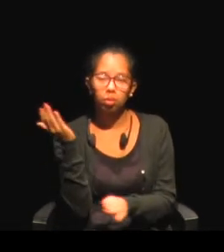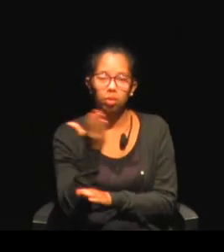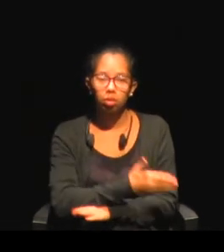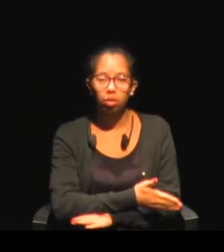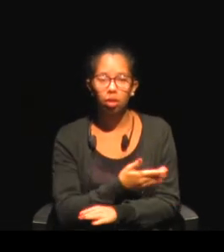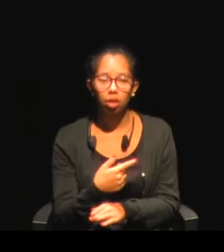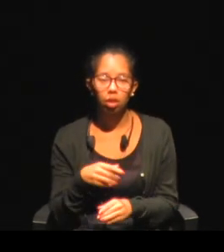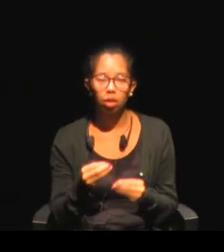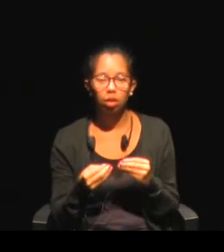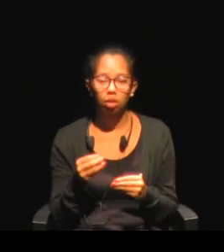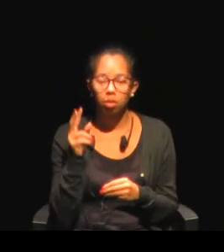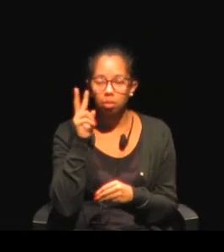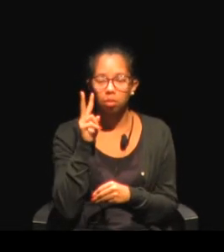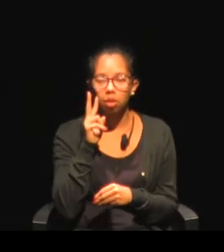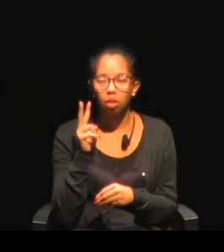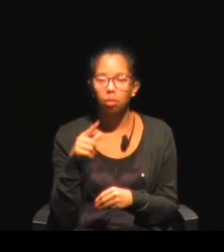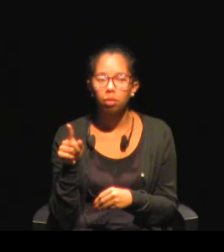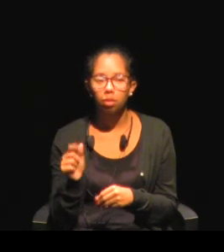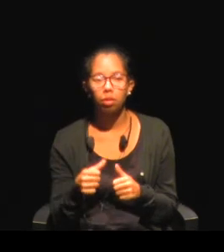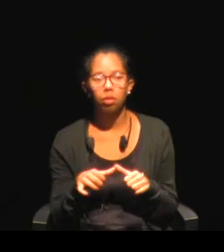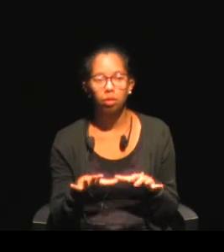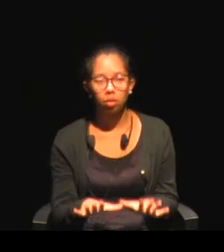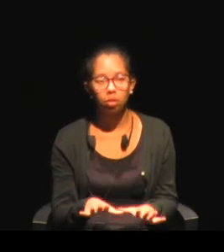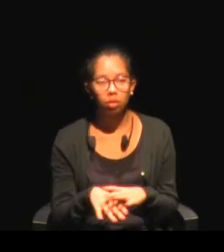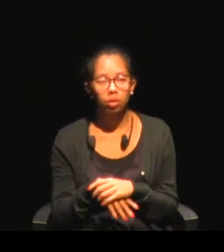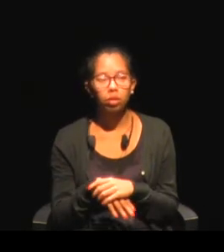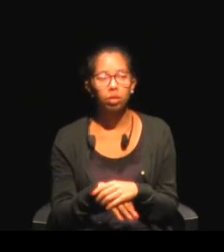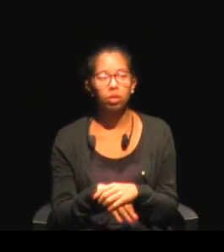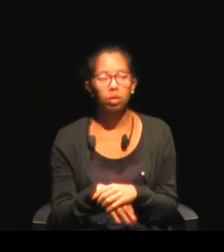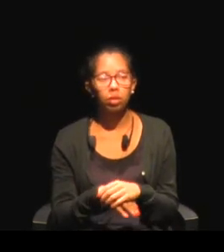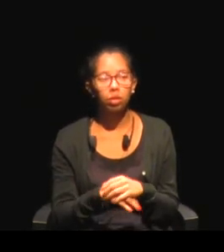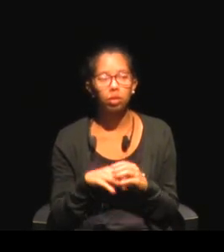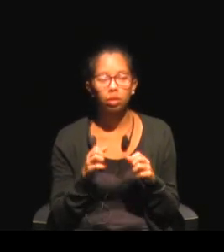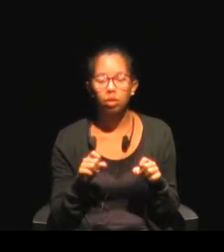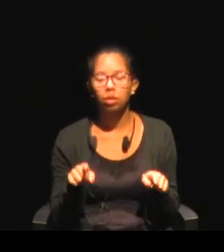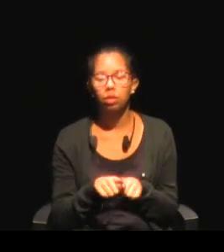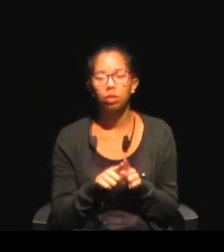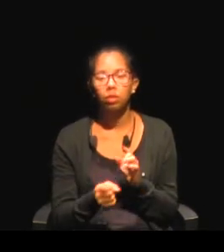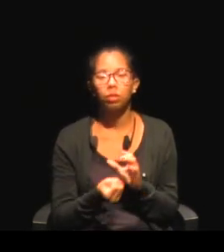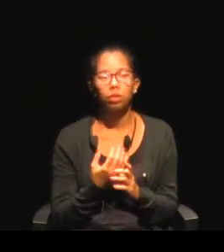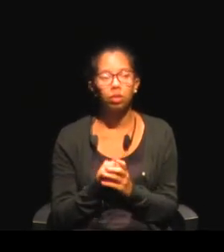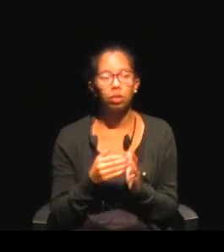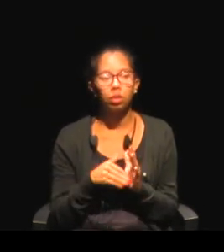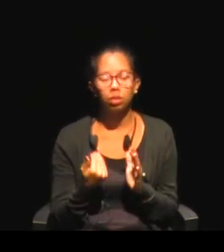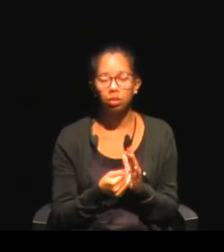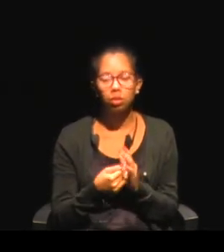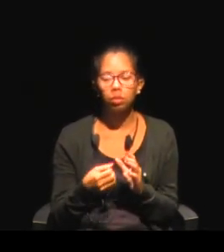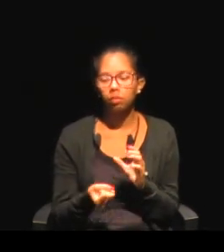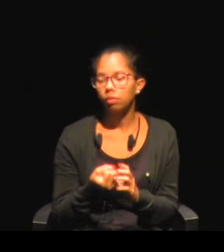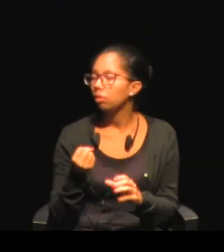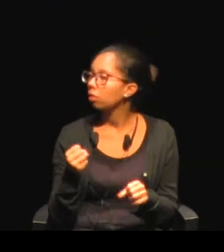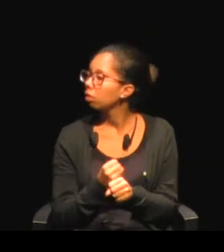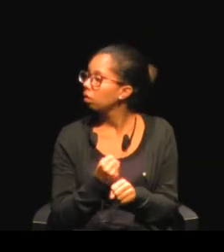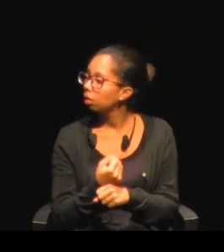intenso, um céu imenso, e essa cor meio ferrosa das pedras e